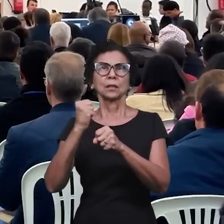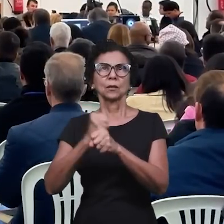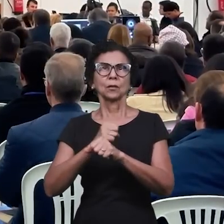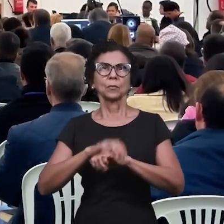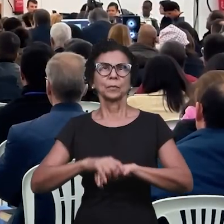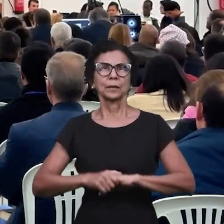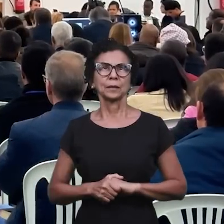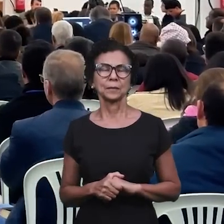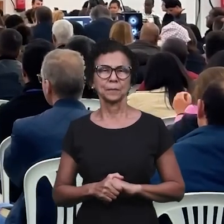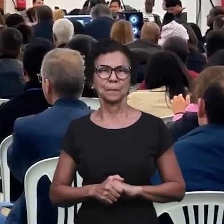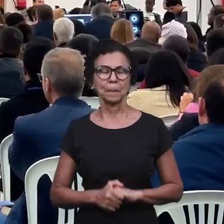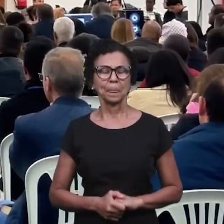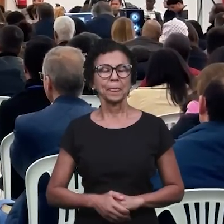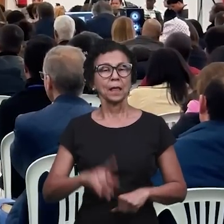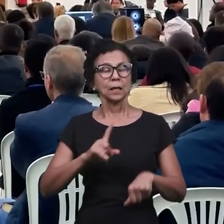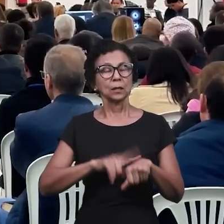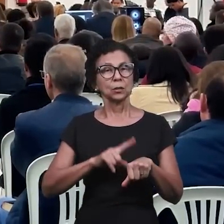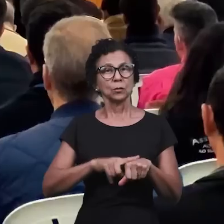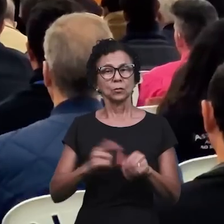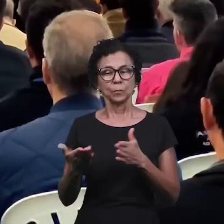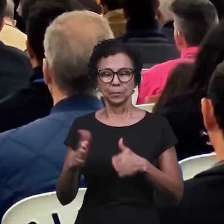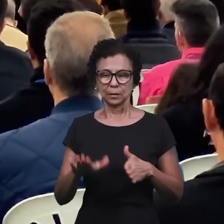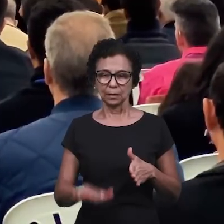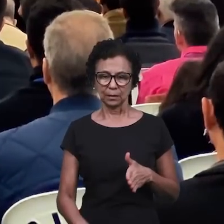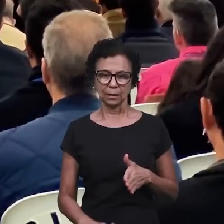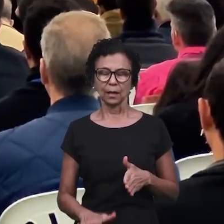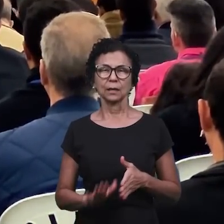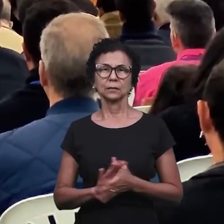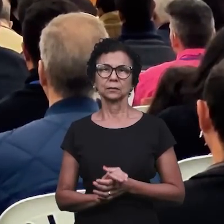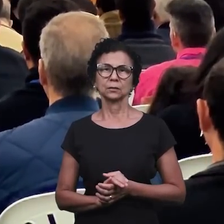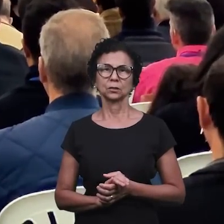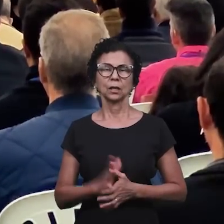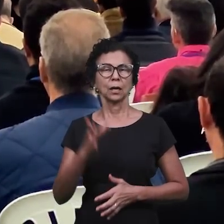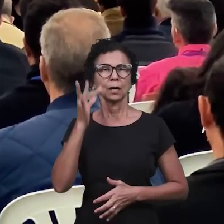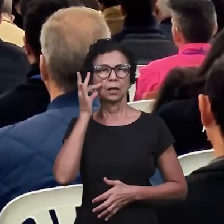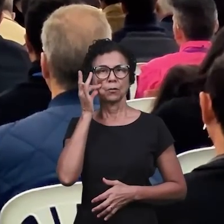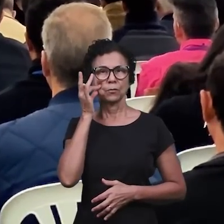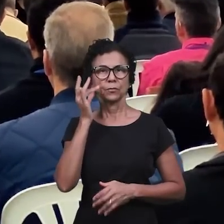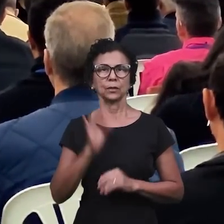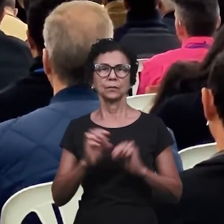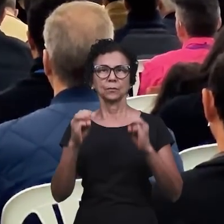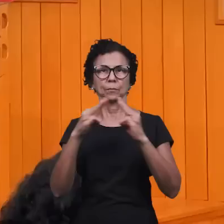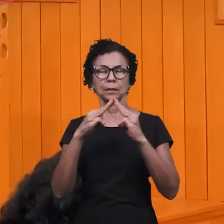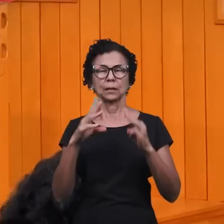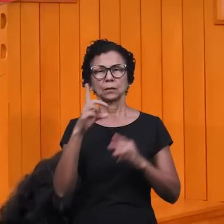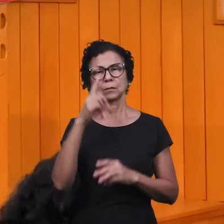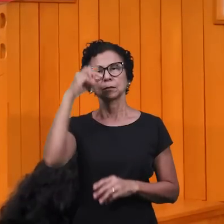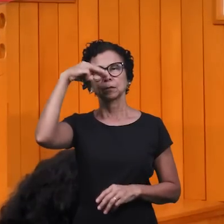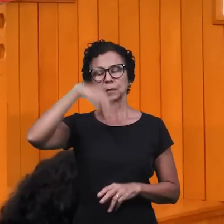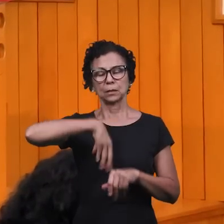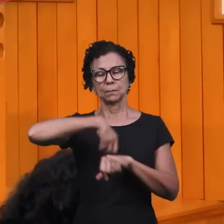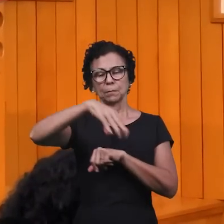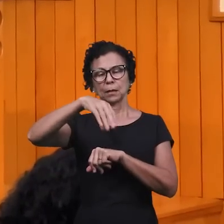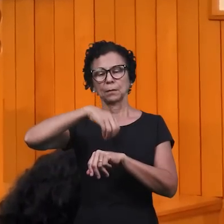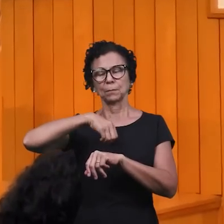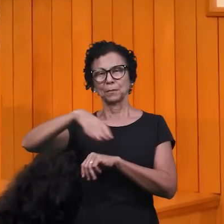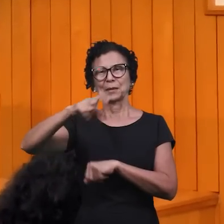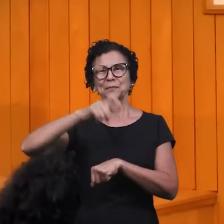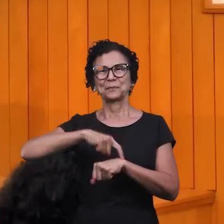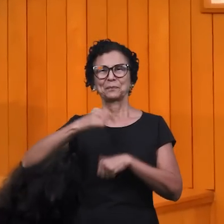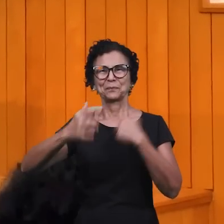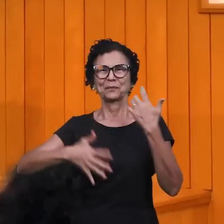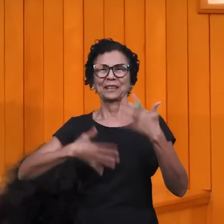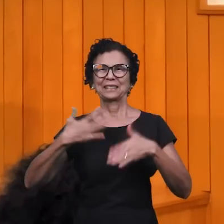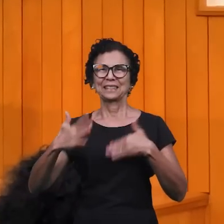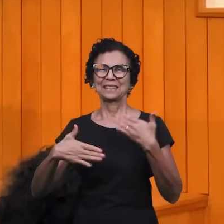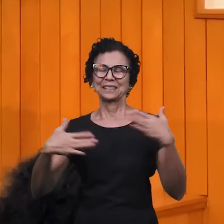os irmãos participaram da Escola Bíblica Dominical, ao vivo, transmitida diretamente do Manaim de Domingos Martins, sendo um momento de